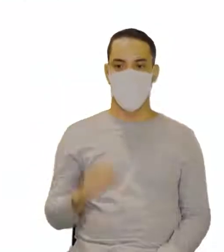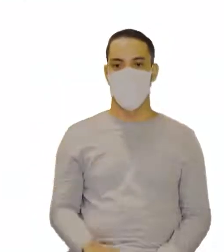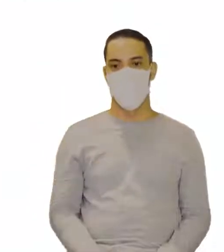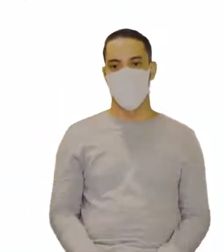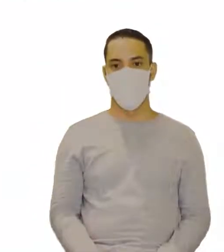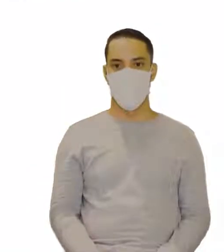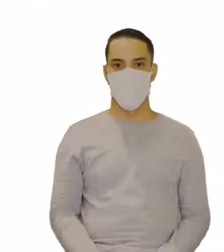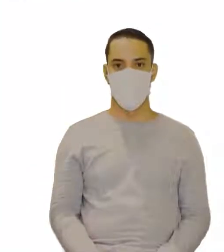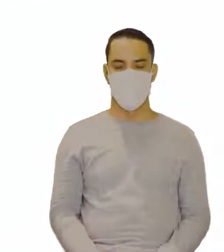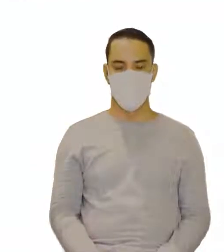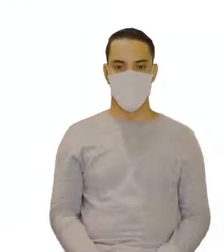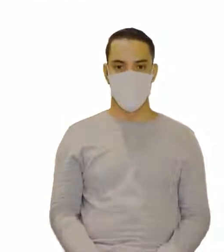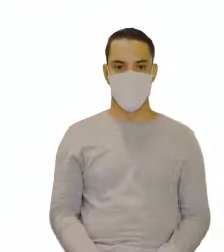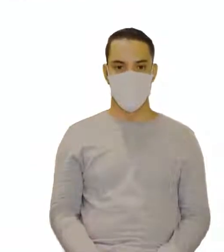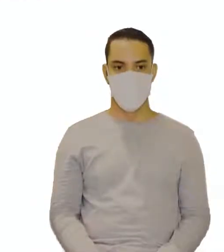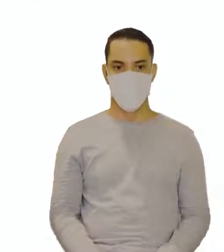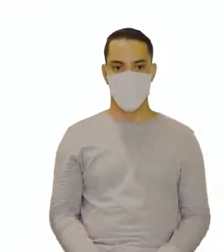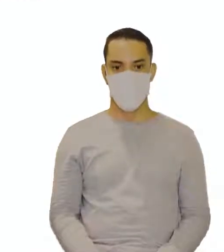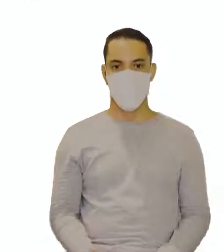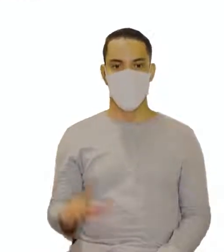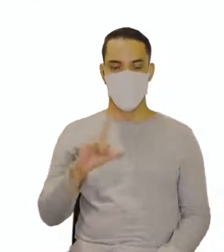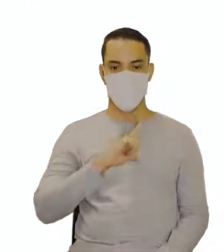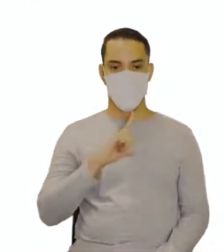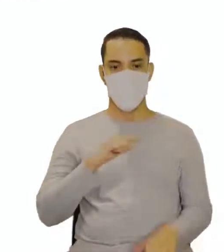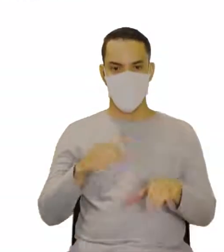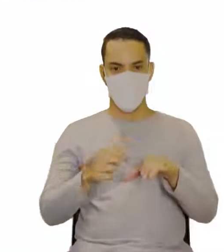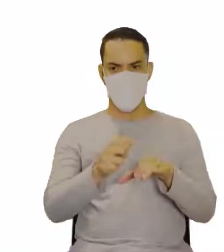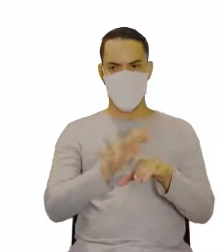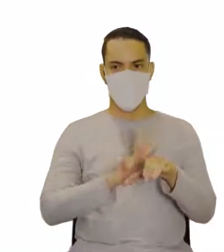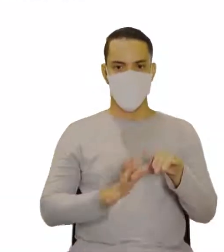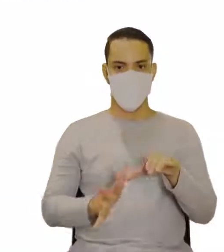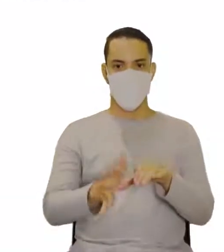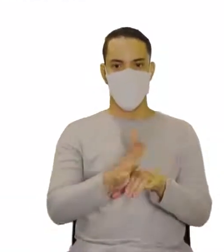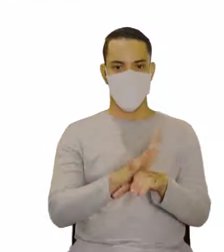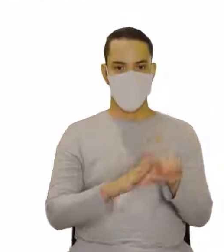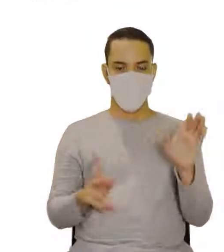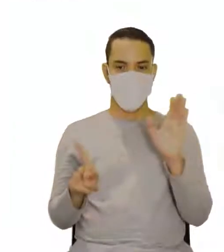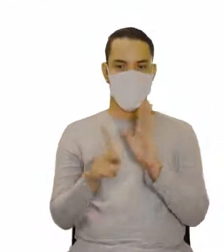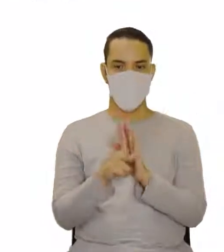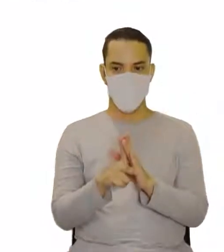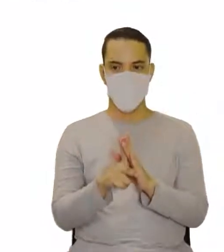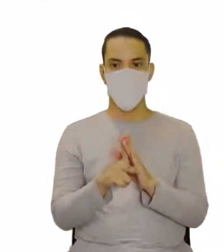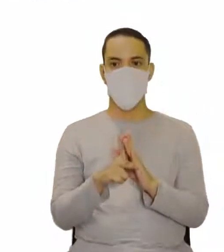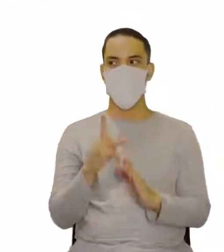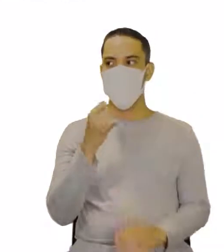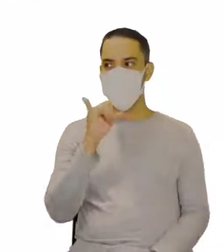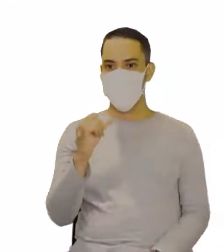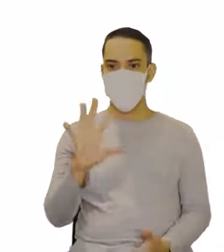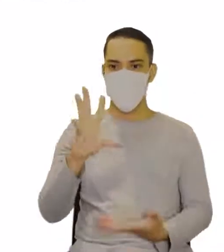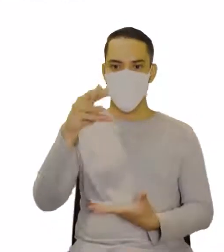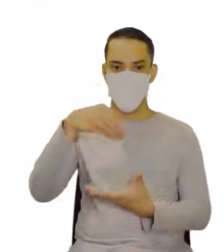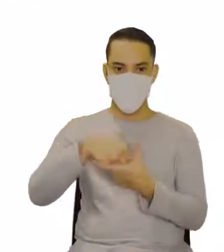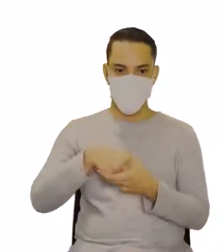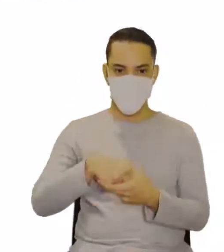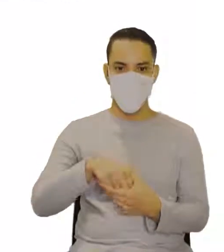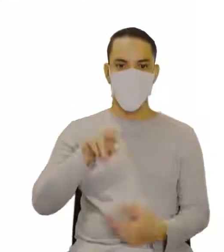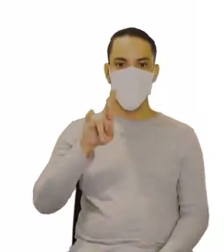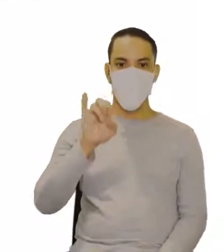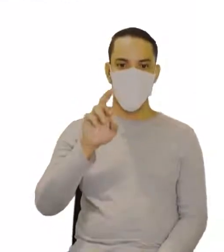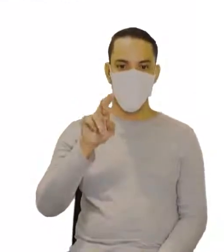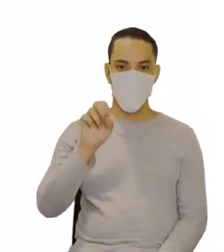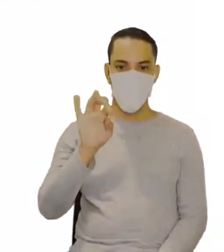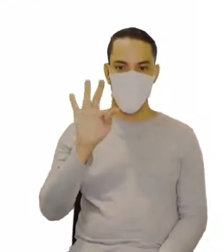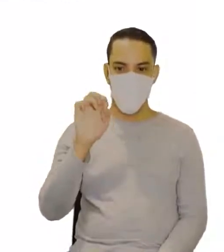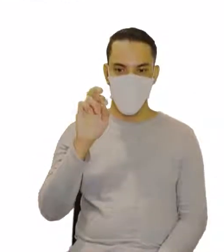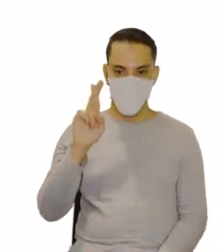tá bom? Considere o circuito constituído de um gerador ligado aos terminais de um resistor. Então, para